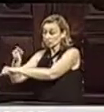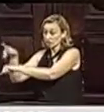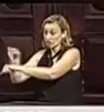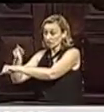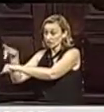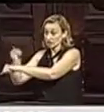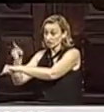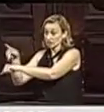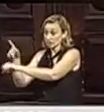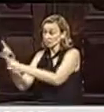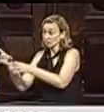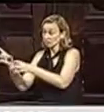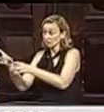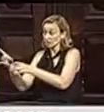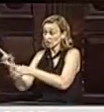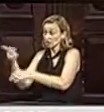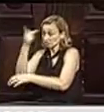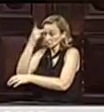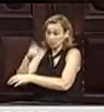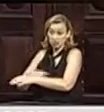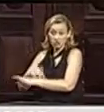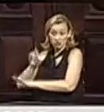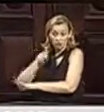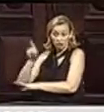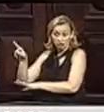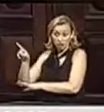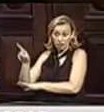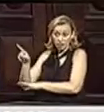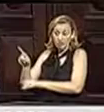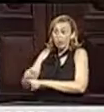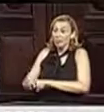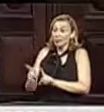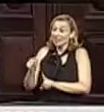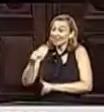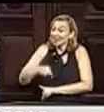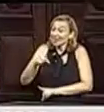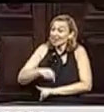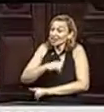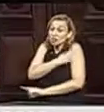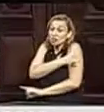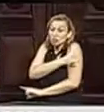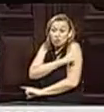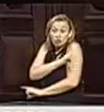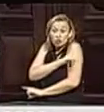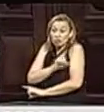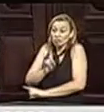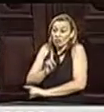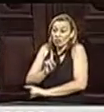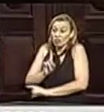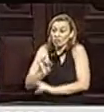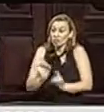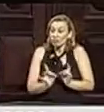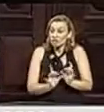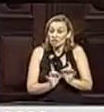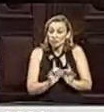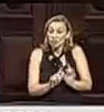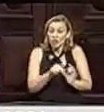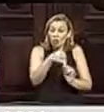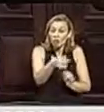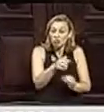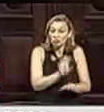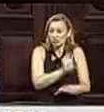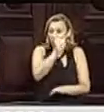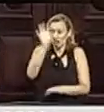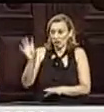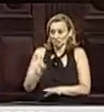Rio de Janeiro perde na ida, na volta. Então, nós temos que disciplinar. Não é que não vá assinar o Repetro, não. Pode assinar, mas